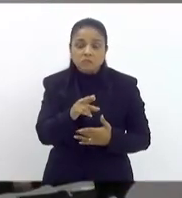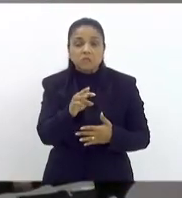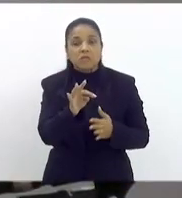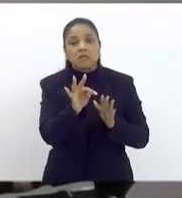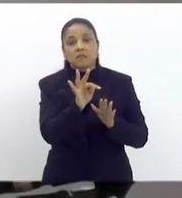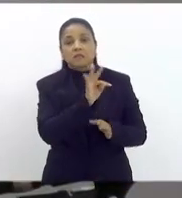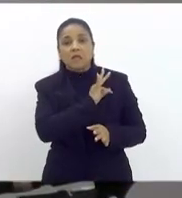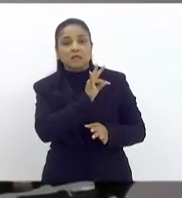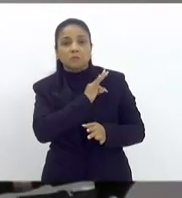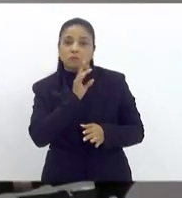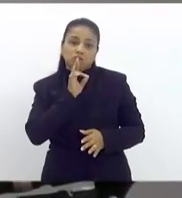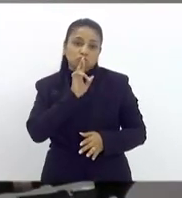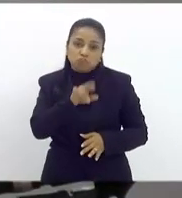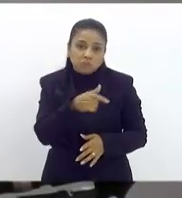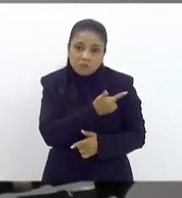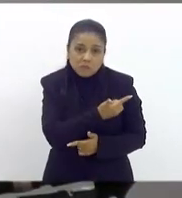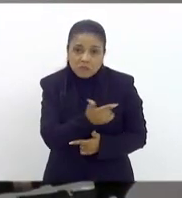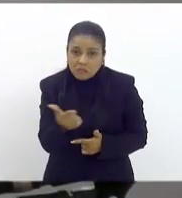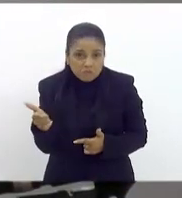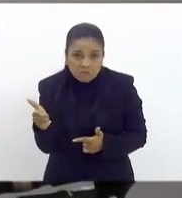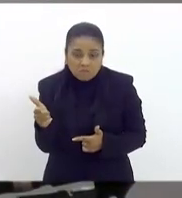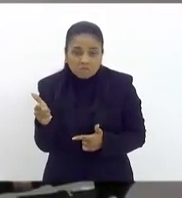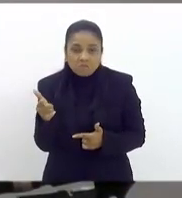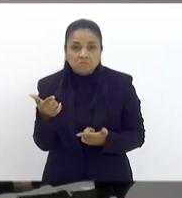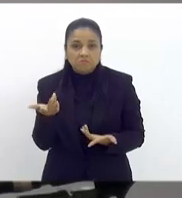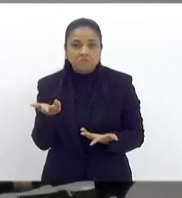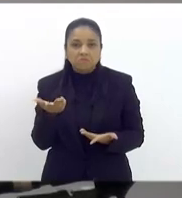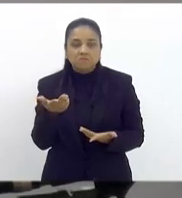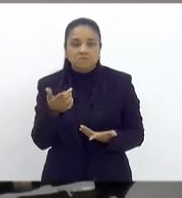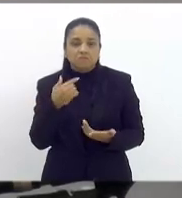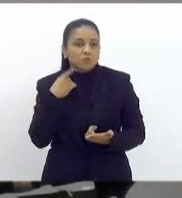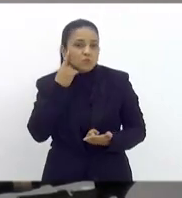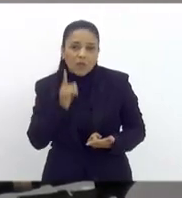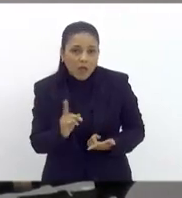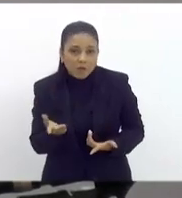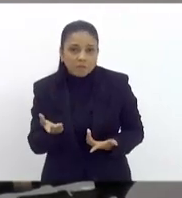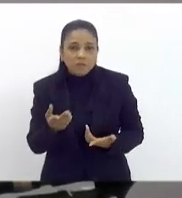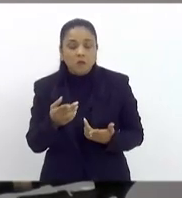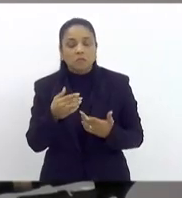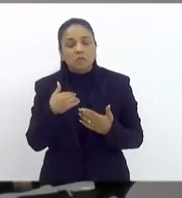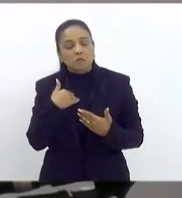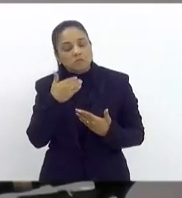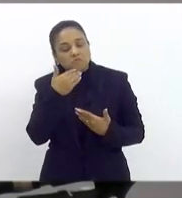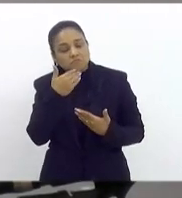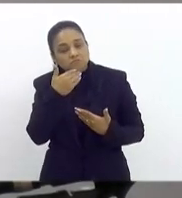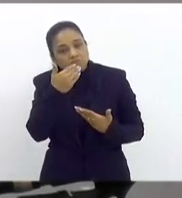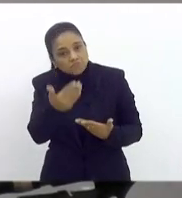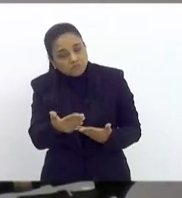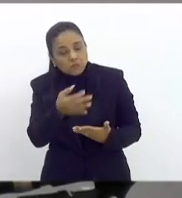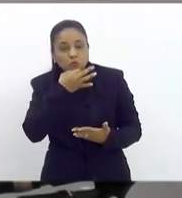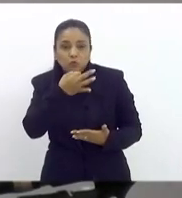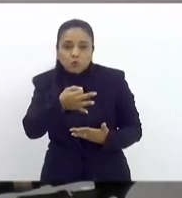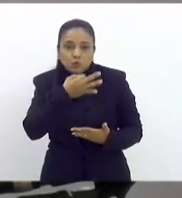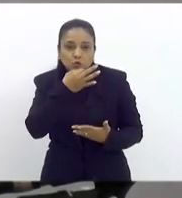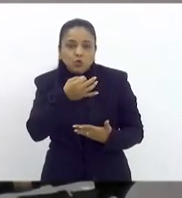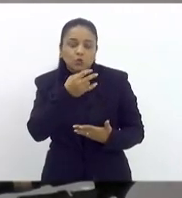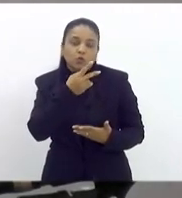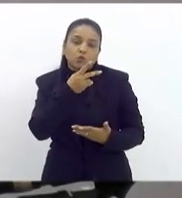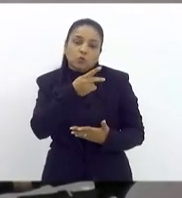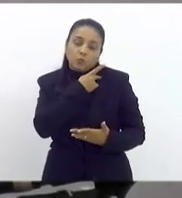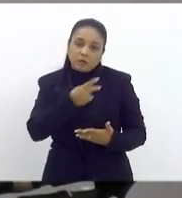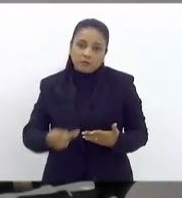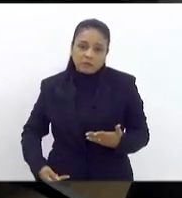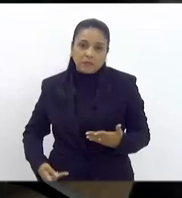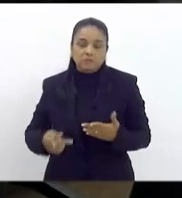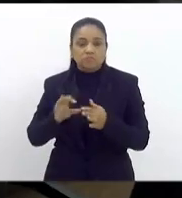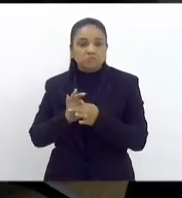falando a respeito do ECAD, dispensa, solicito e sugiro a Vossa Excelência que dispense o advogado, então. Eu vou fazer uma sugestão para